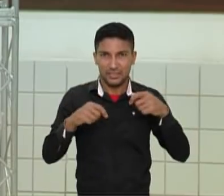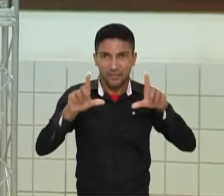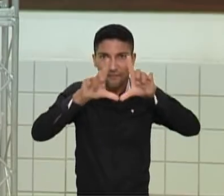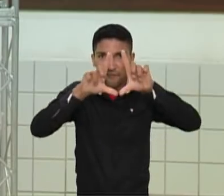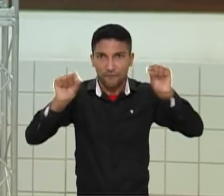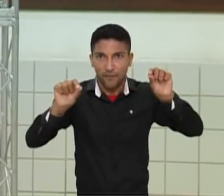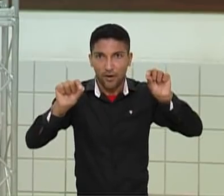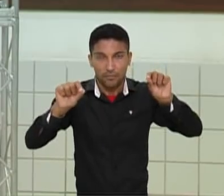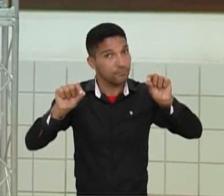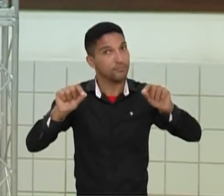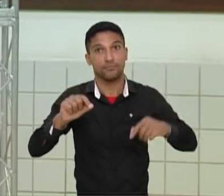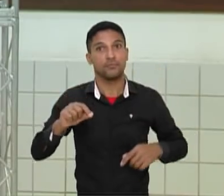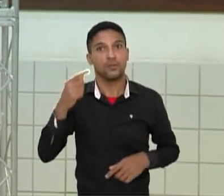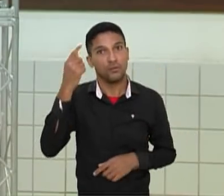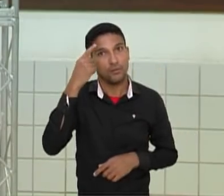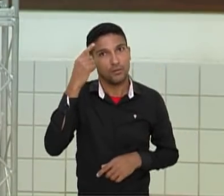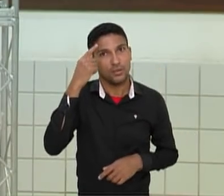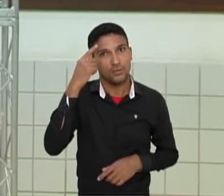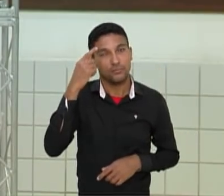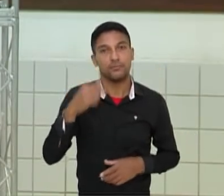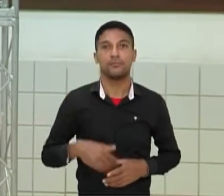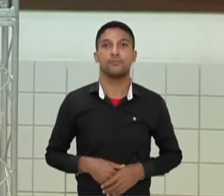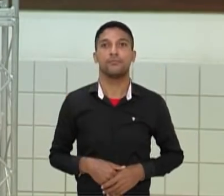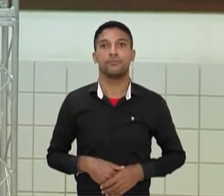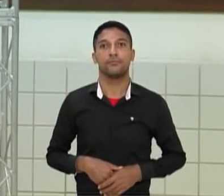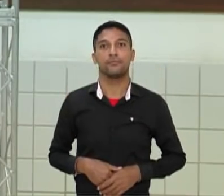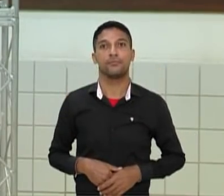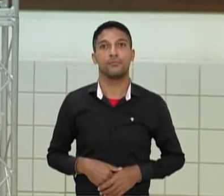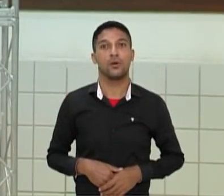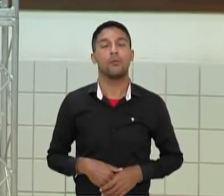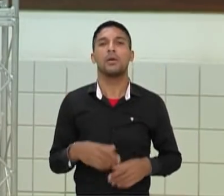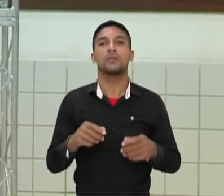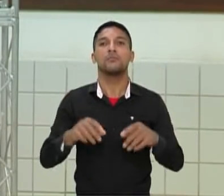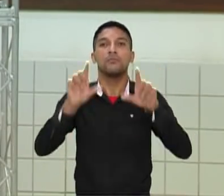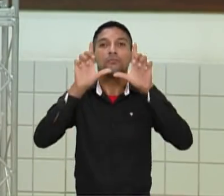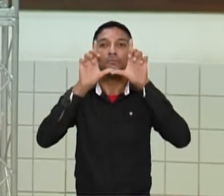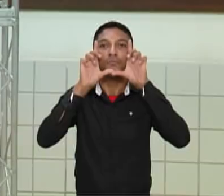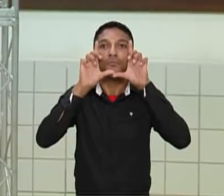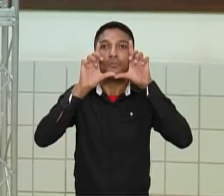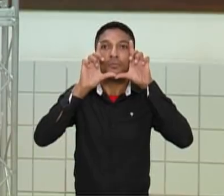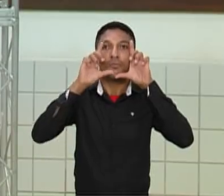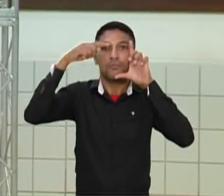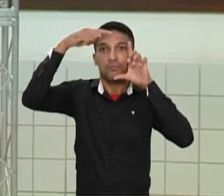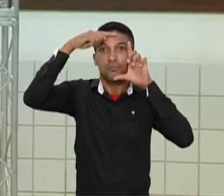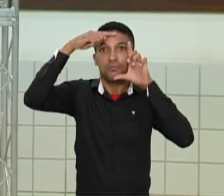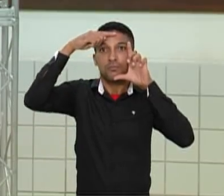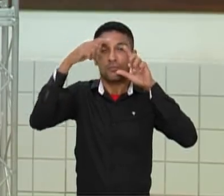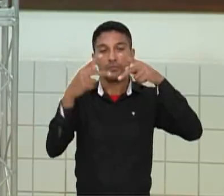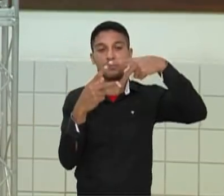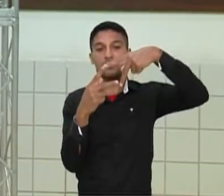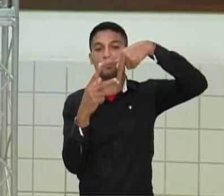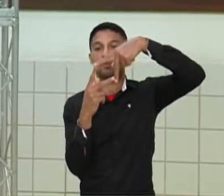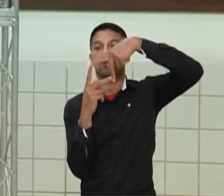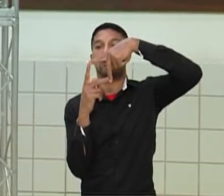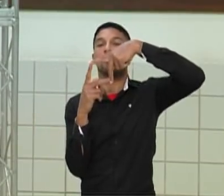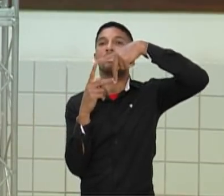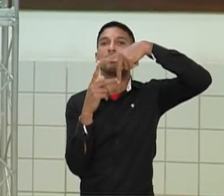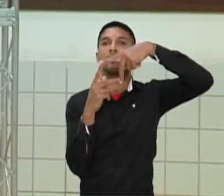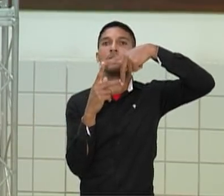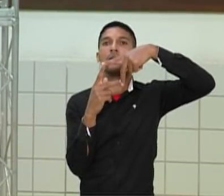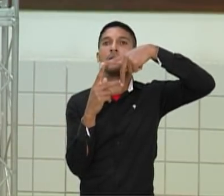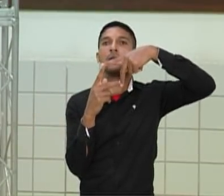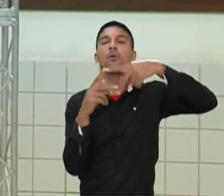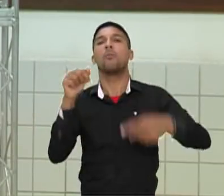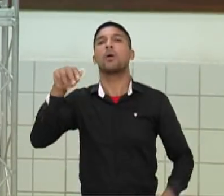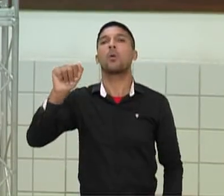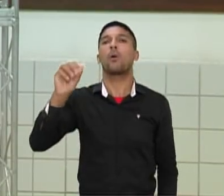né? Quadrado, como é que você calcula a área de um quadrado? Base vezes altura. Como que você calcula a área de um